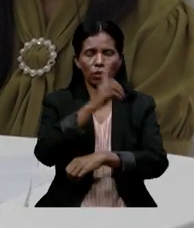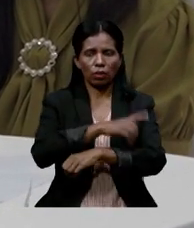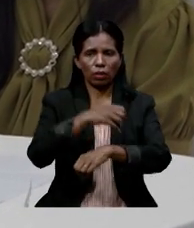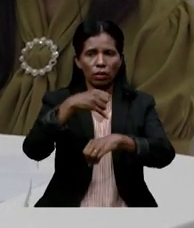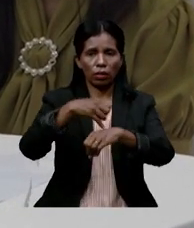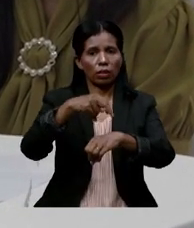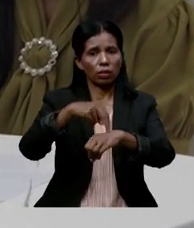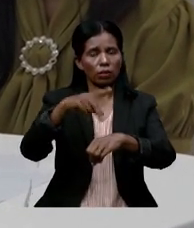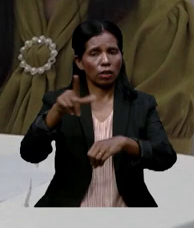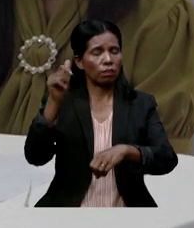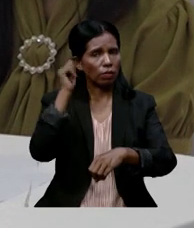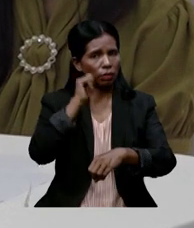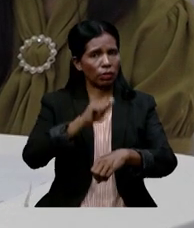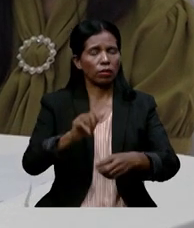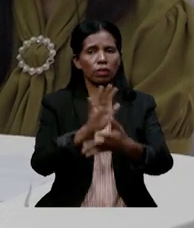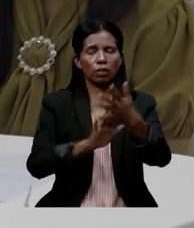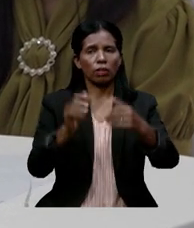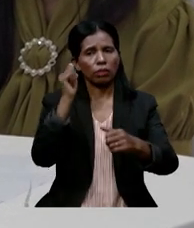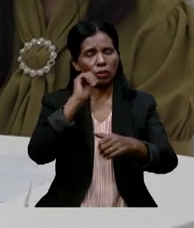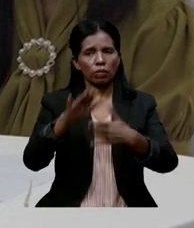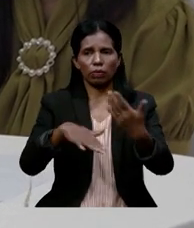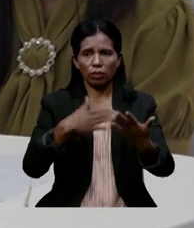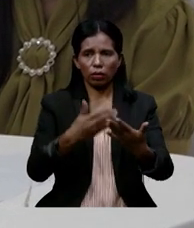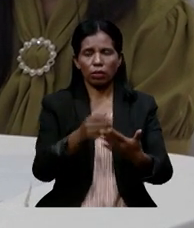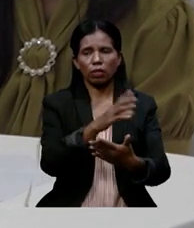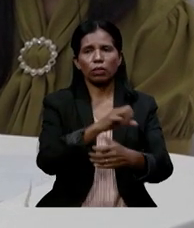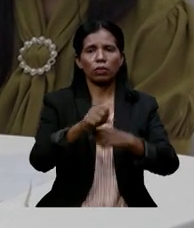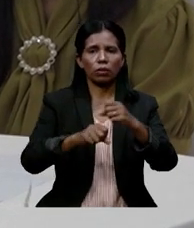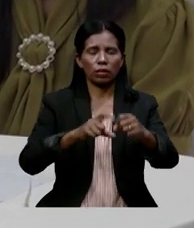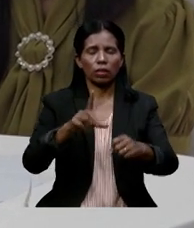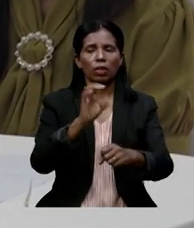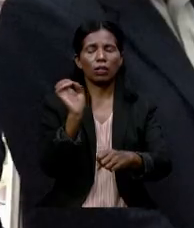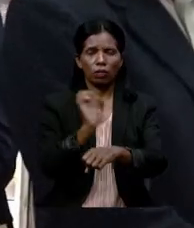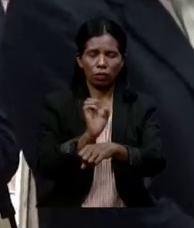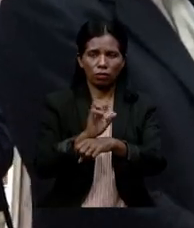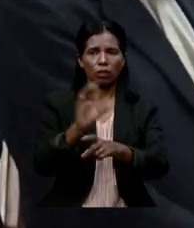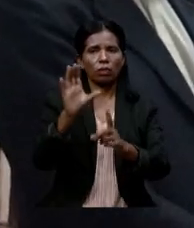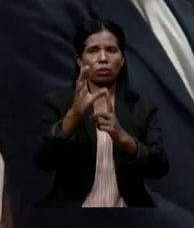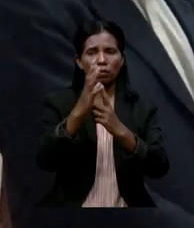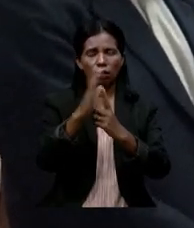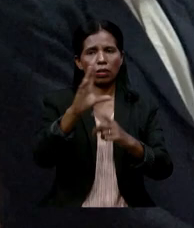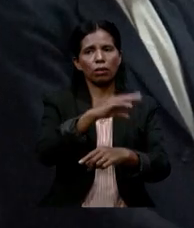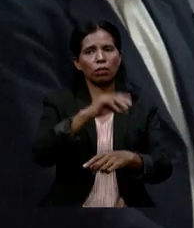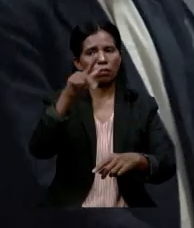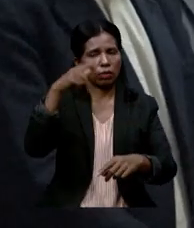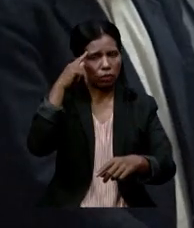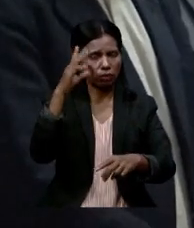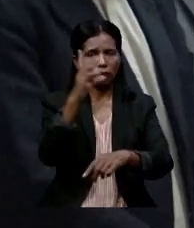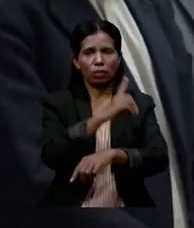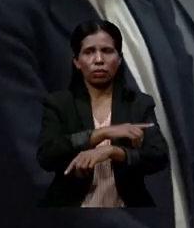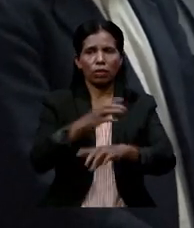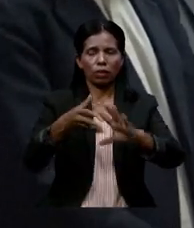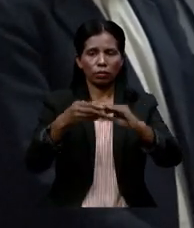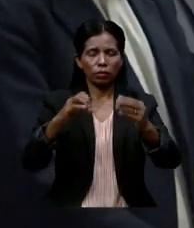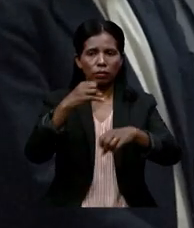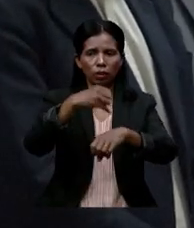internasional bafeto odi celebra feto sirani sucesu sosial, ekonomiku, kultural, no politiku. Ho lorong historiku internasional